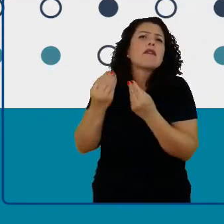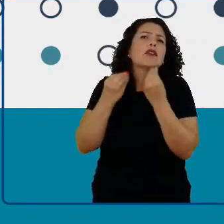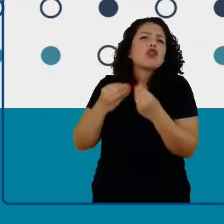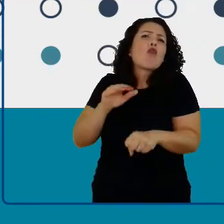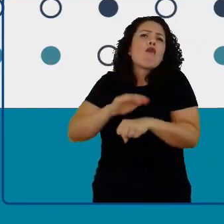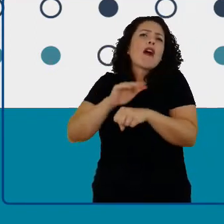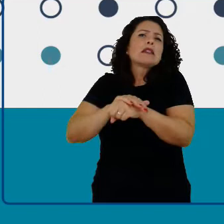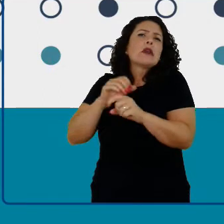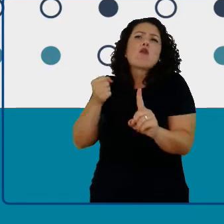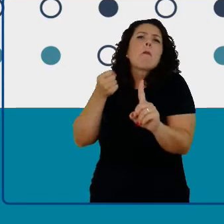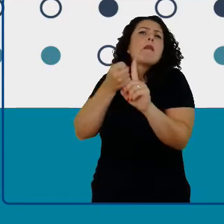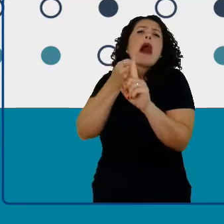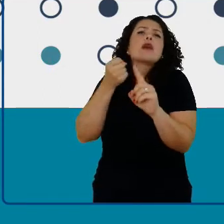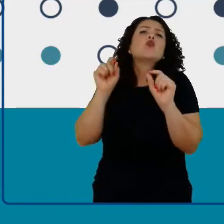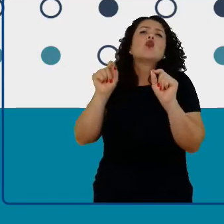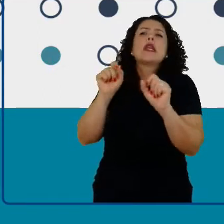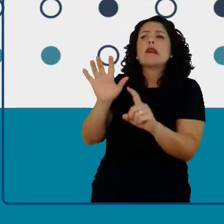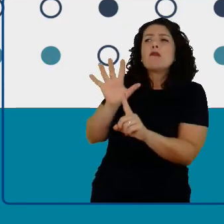e